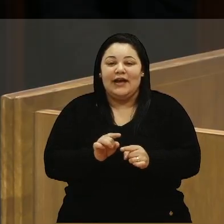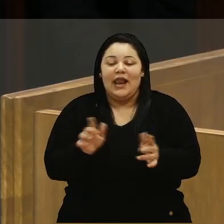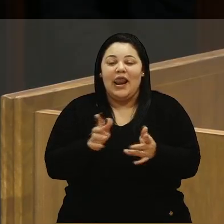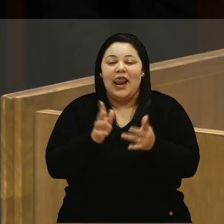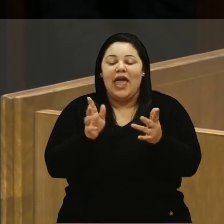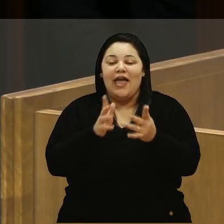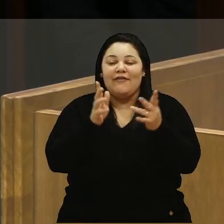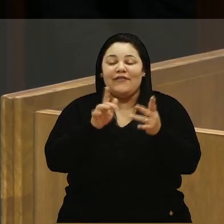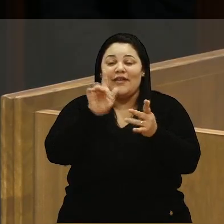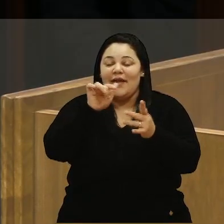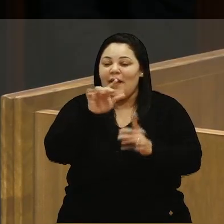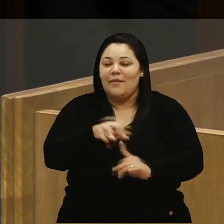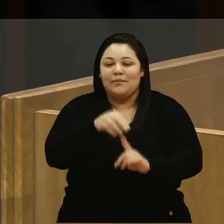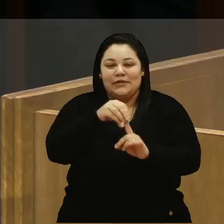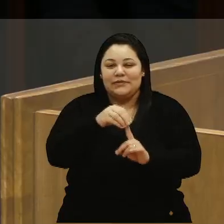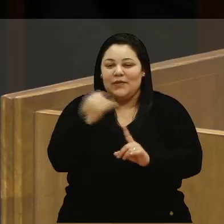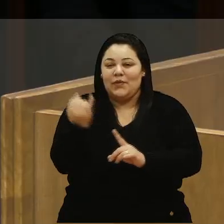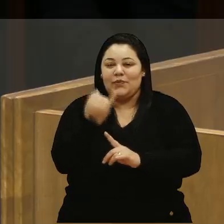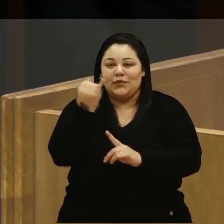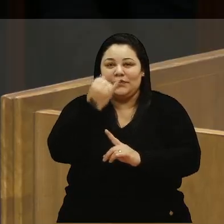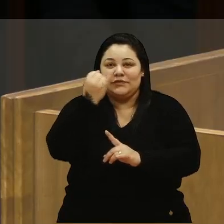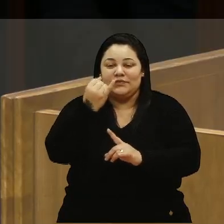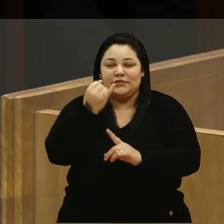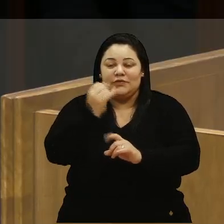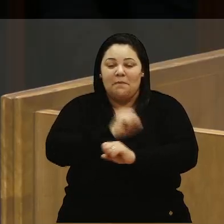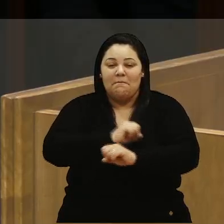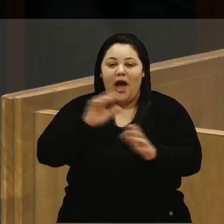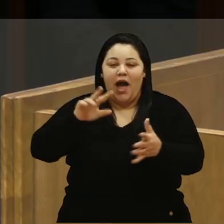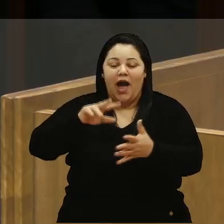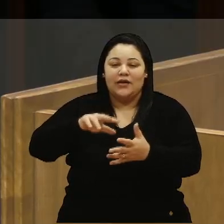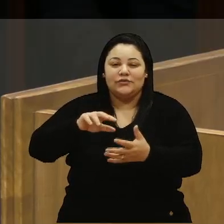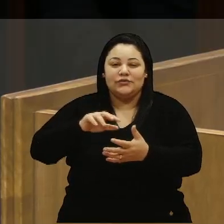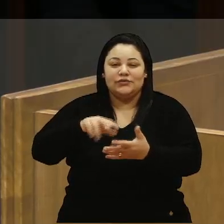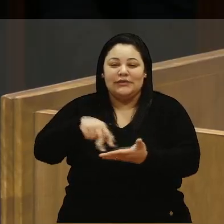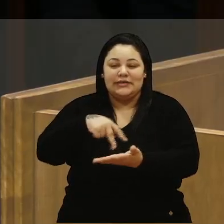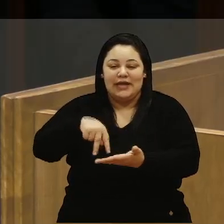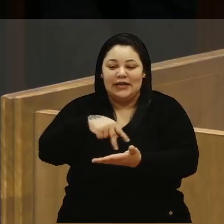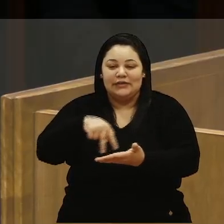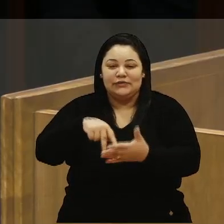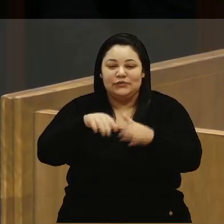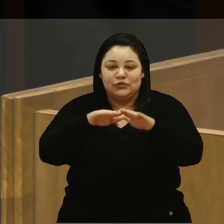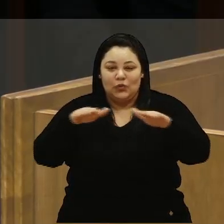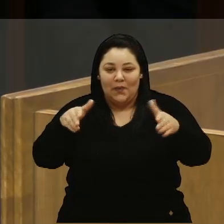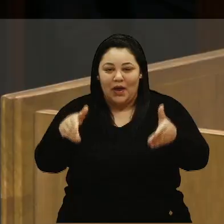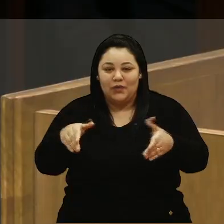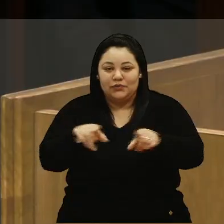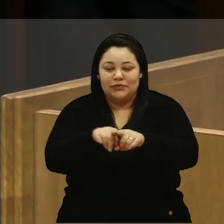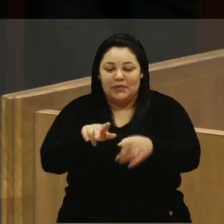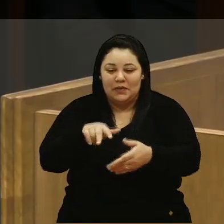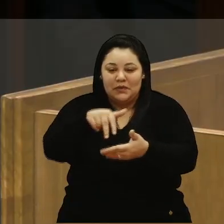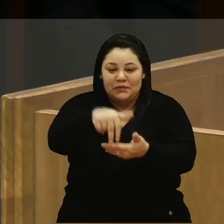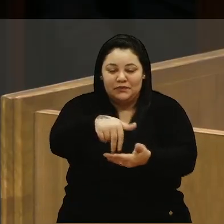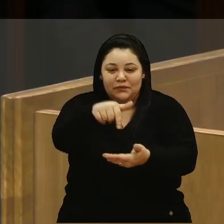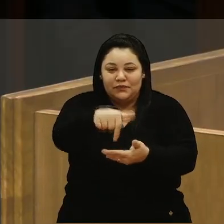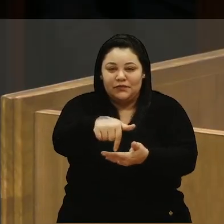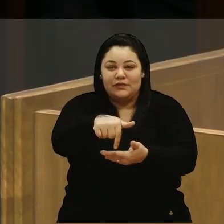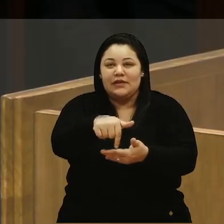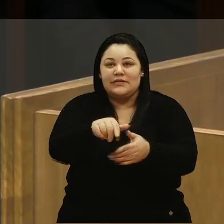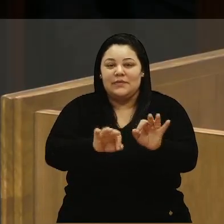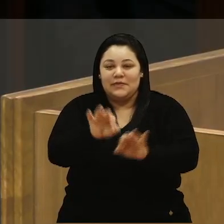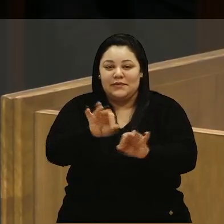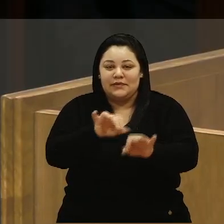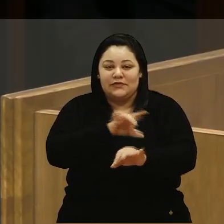explosão de energia dos dançarinos no palco. Mas também, no meio dessa preparação, tivemos os músicos